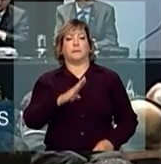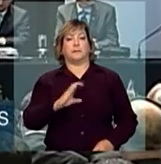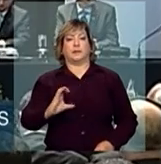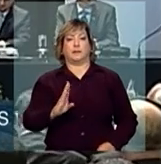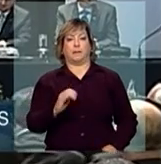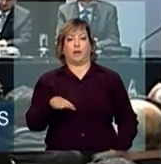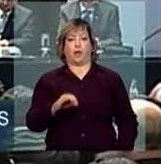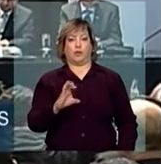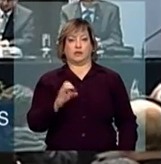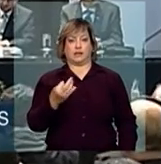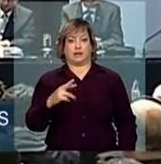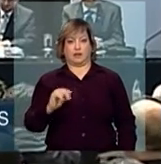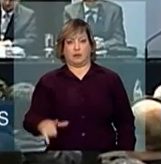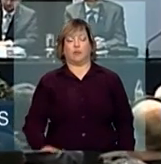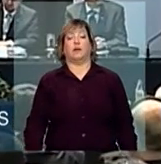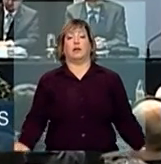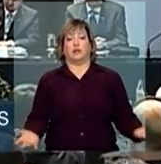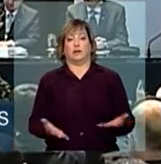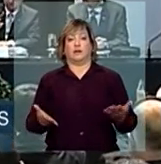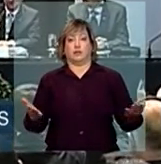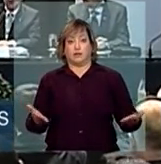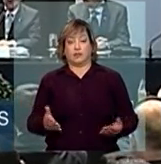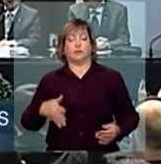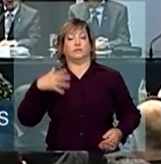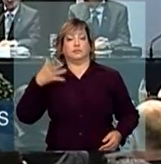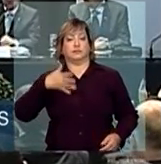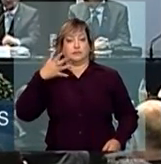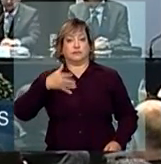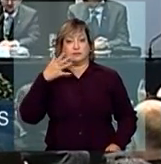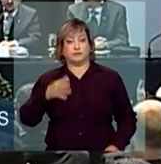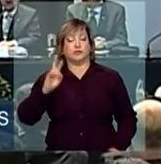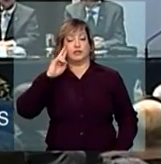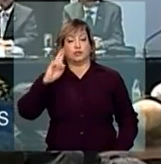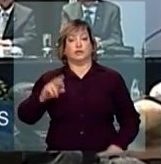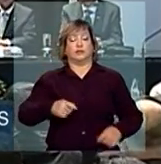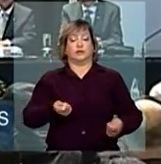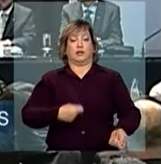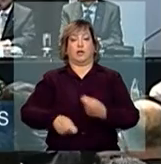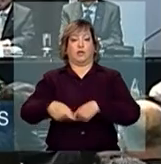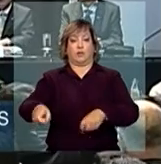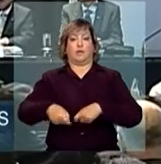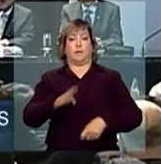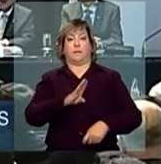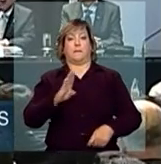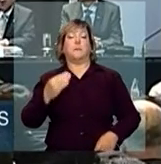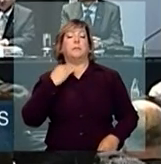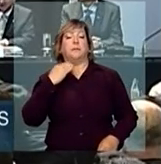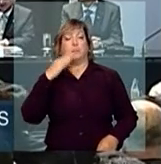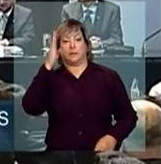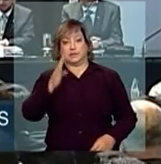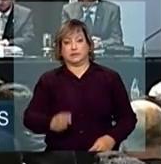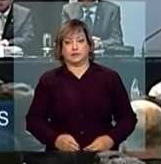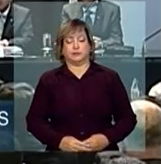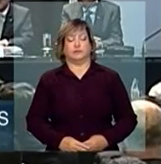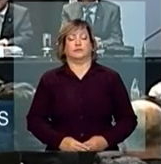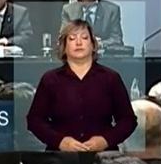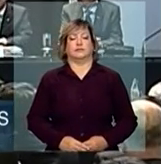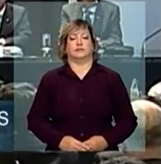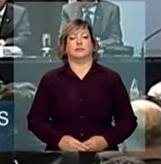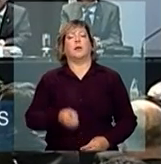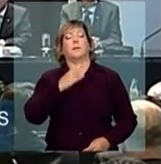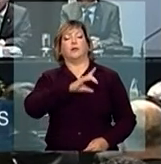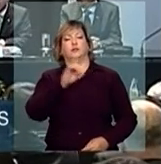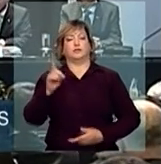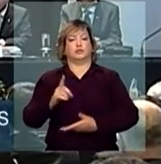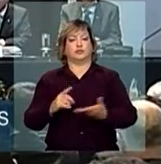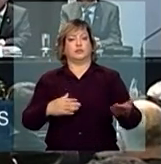Ouviremos neste momento o senhor Clênio Severo Teribelli, diretor de agronegócios do Banco do Brasil. Bom dia. Prazer